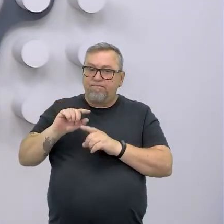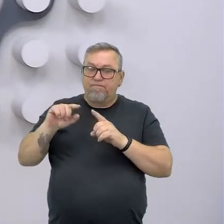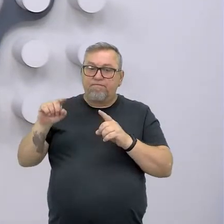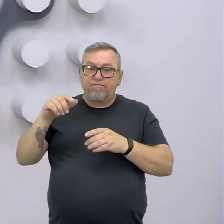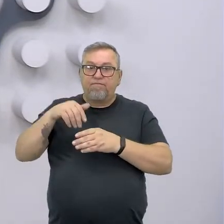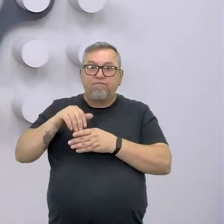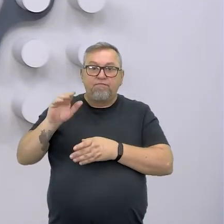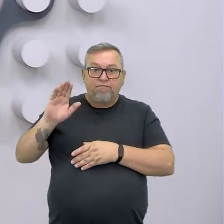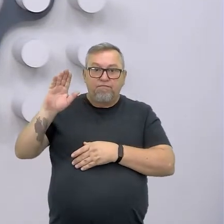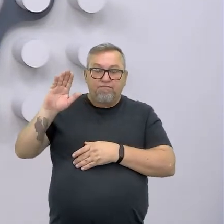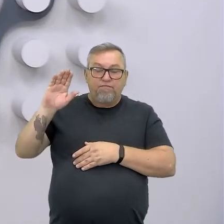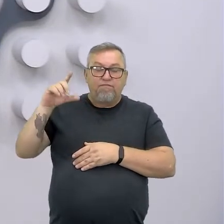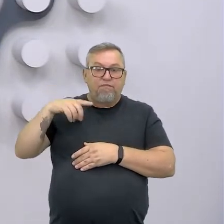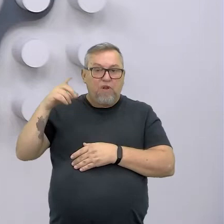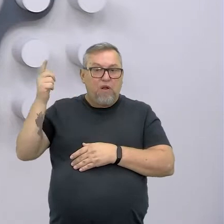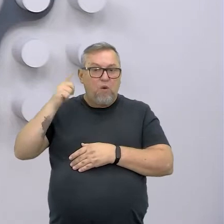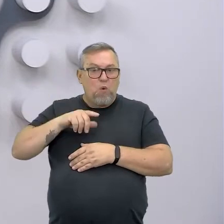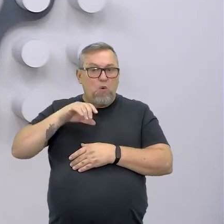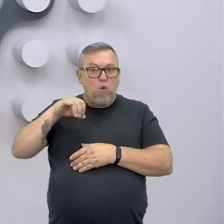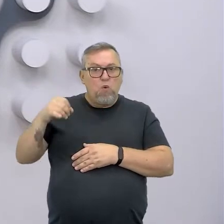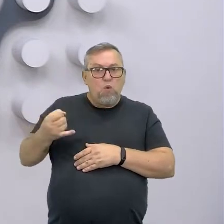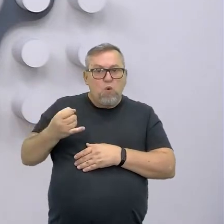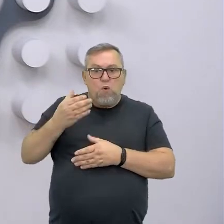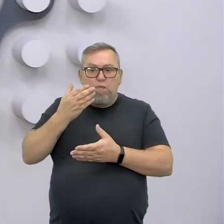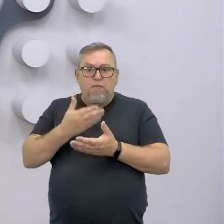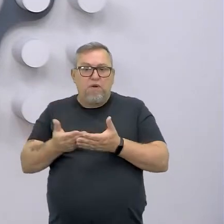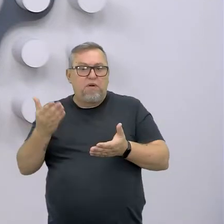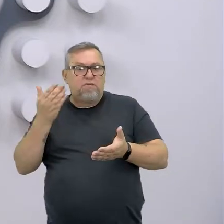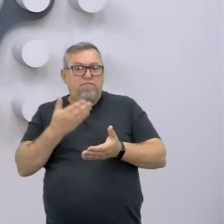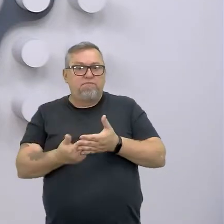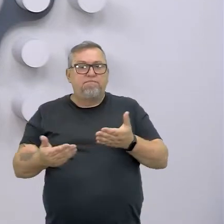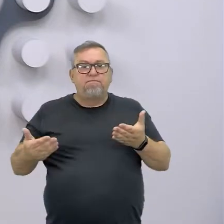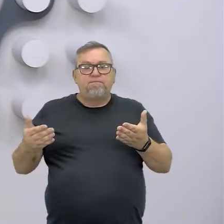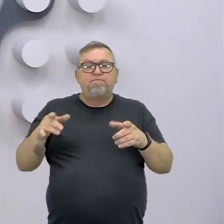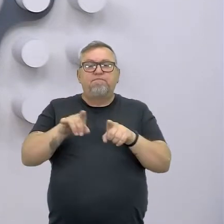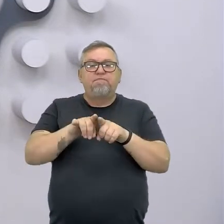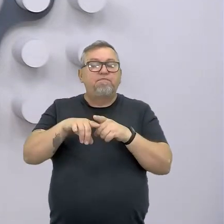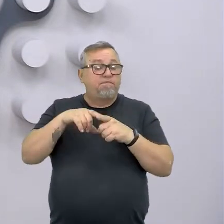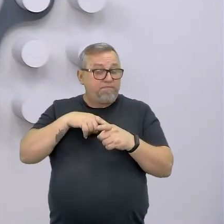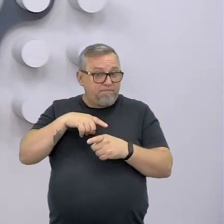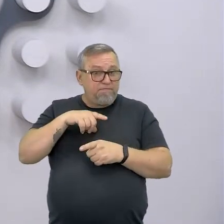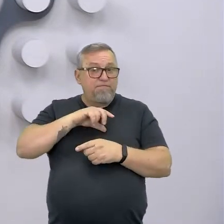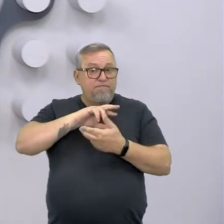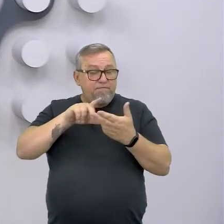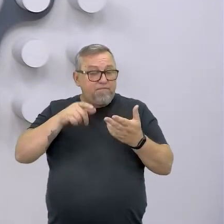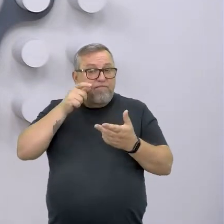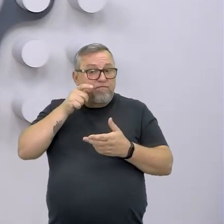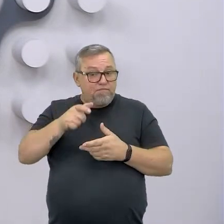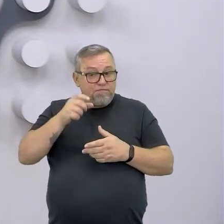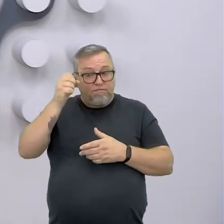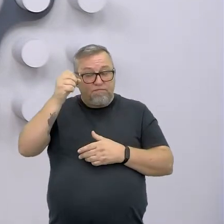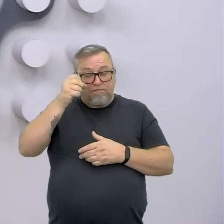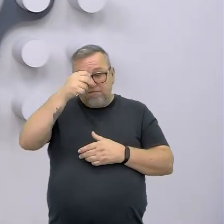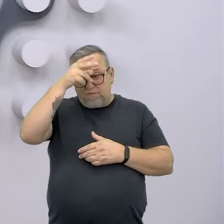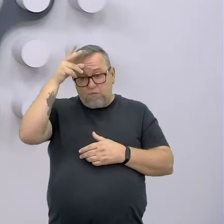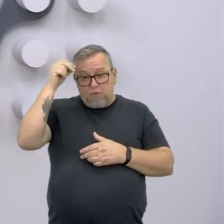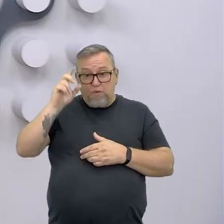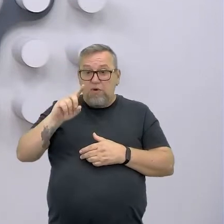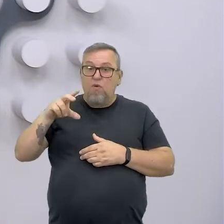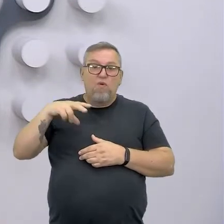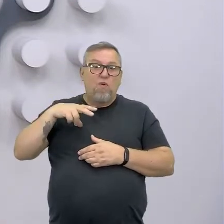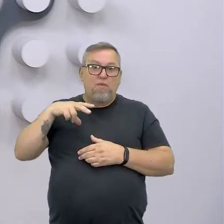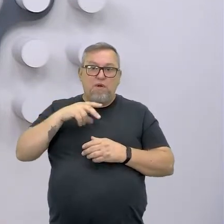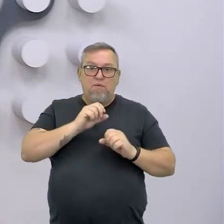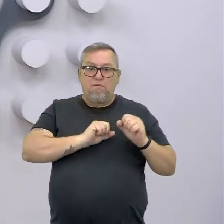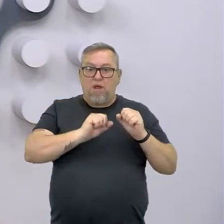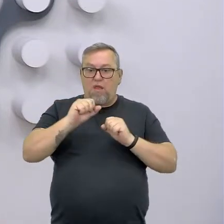o candidato que você vai votar tem chance ou ele deixa de ter chance, então existe também o interesse público e não apenas o interesse